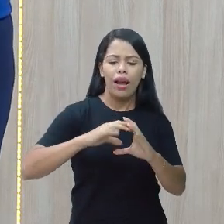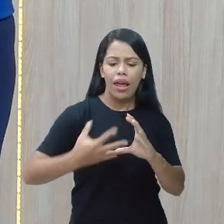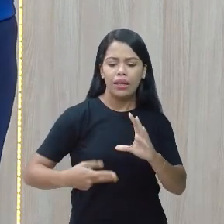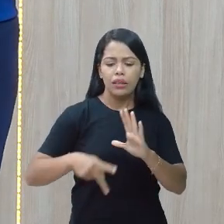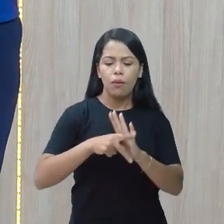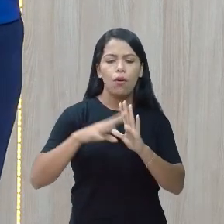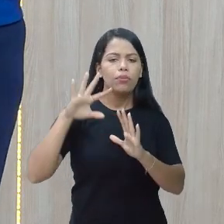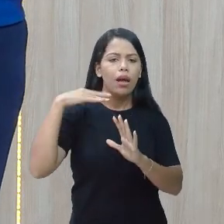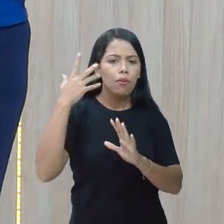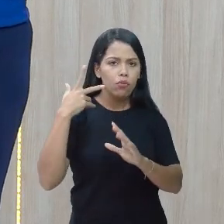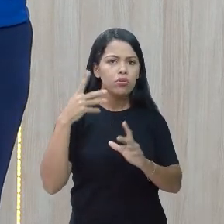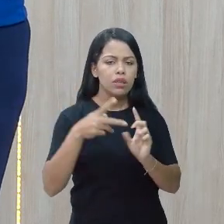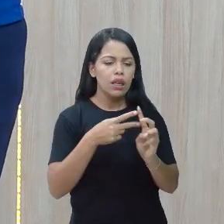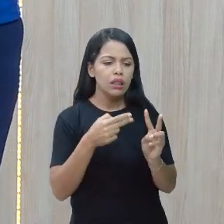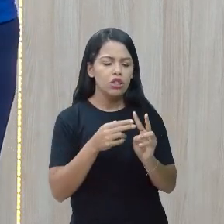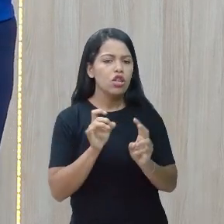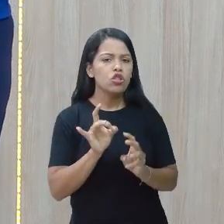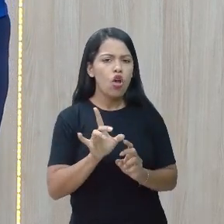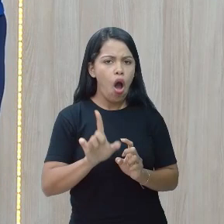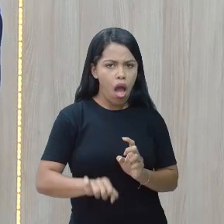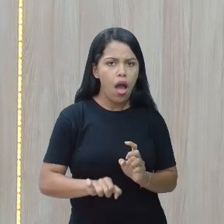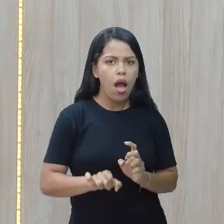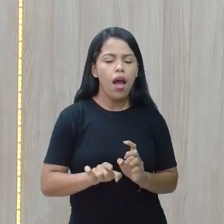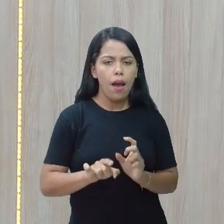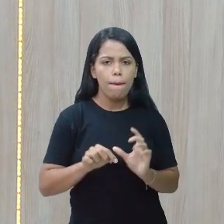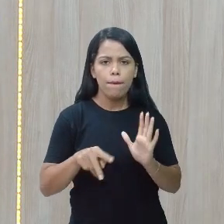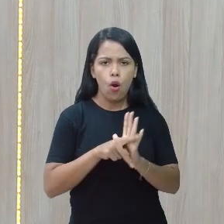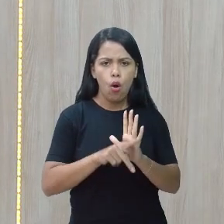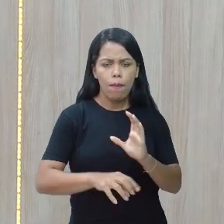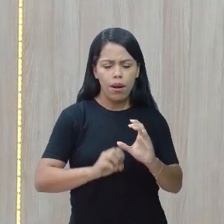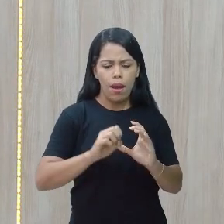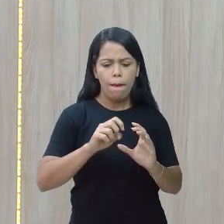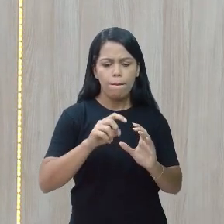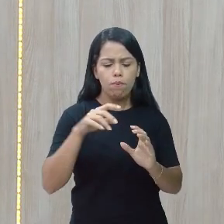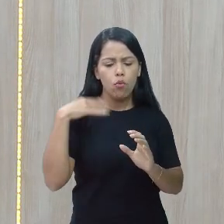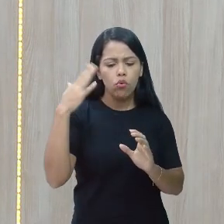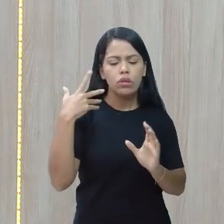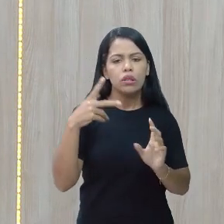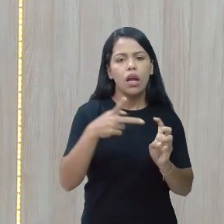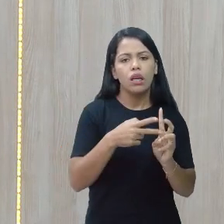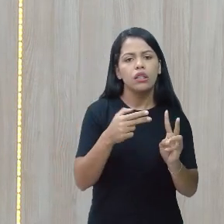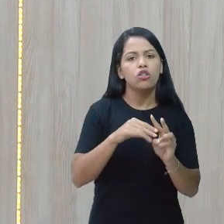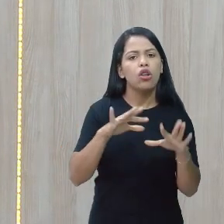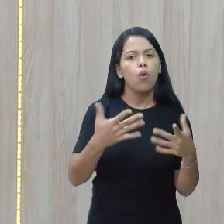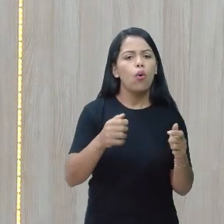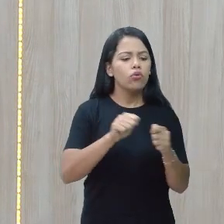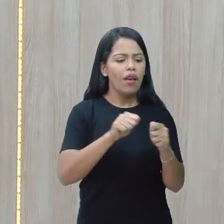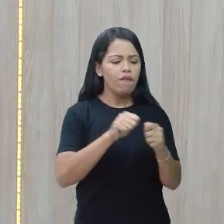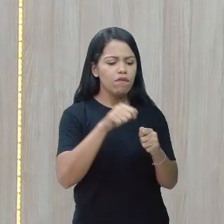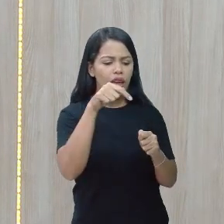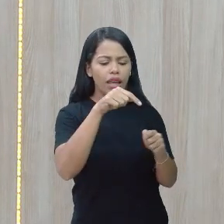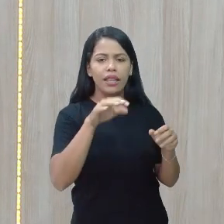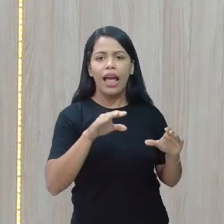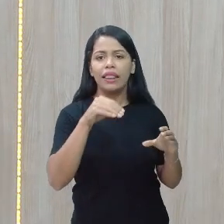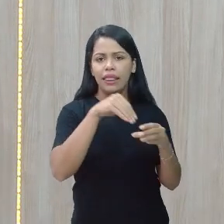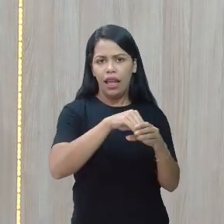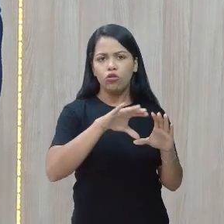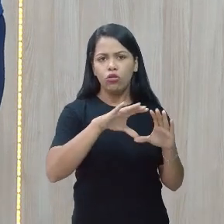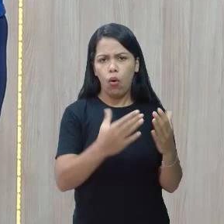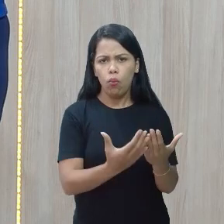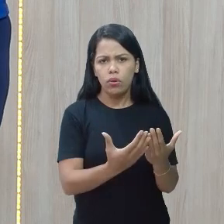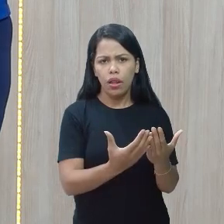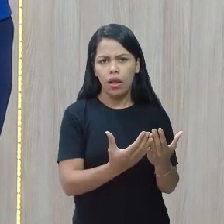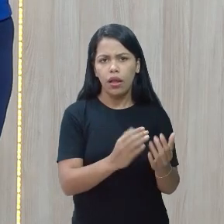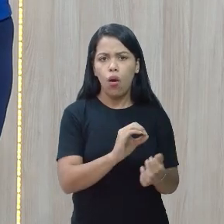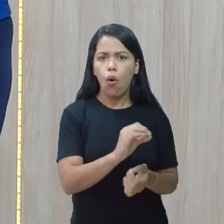nas aldeias, aquela música ancestral, ou quando o indígena que está,